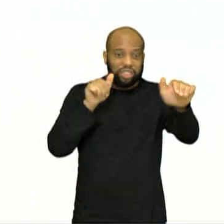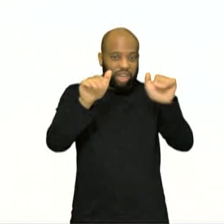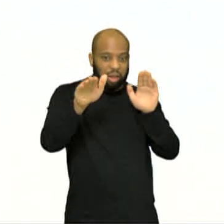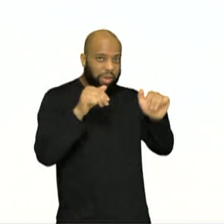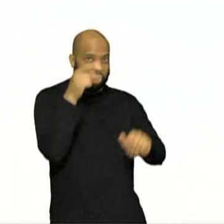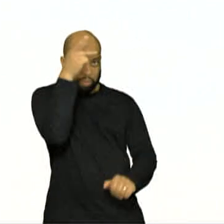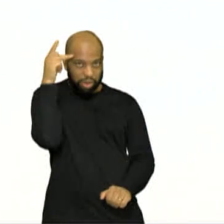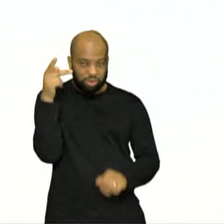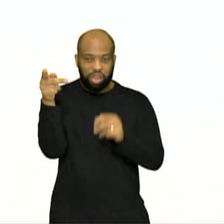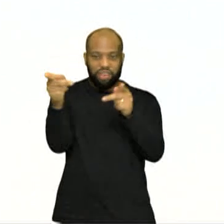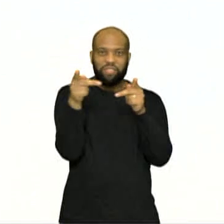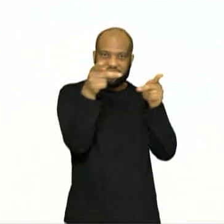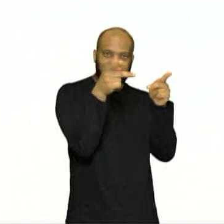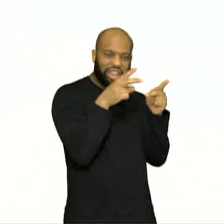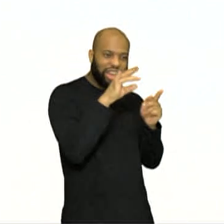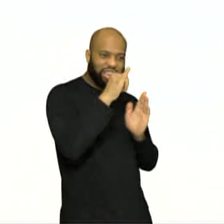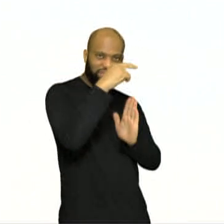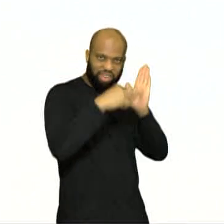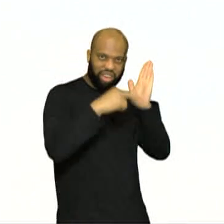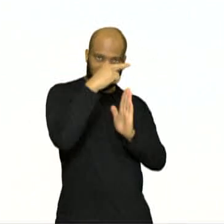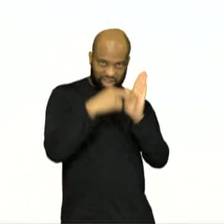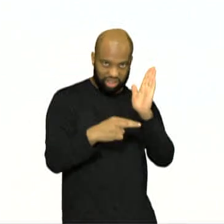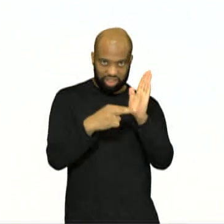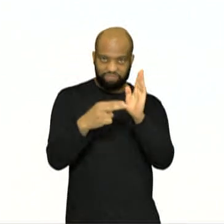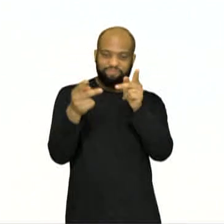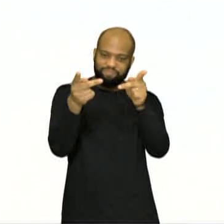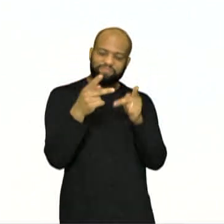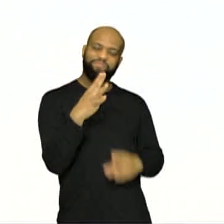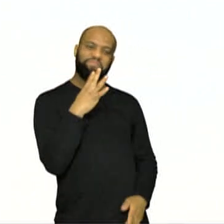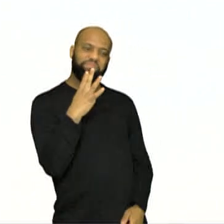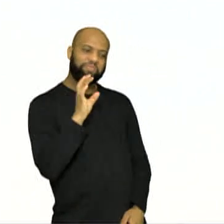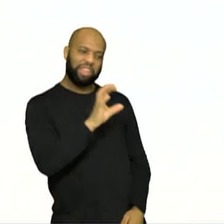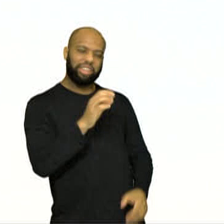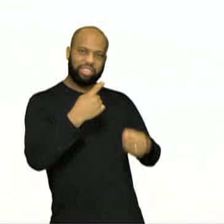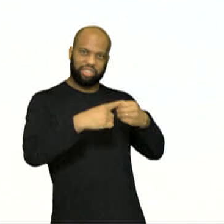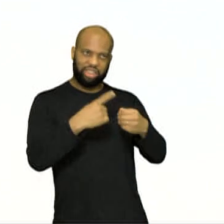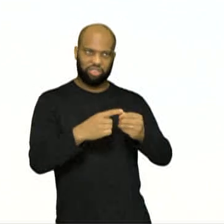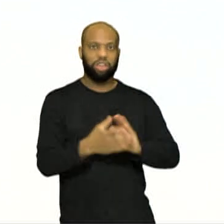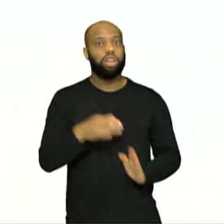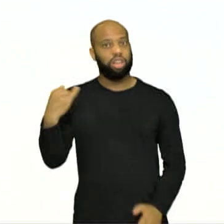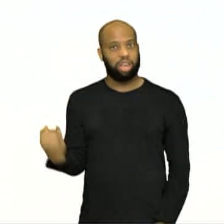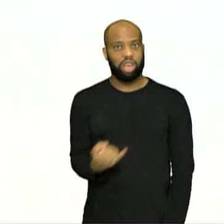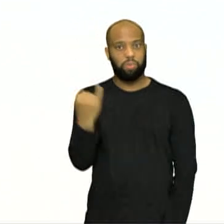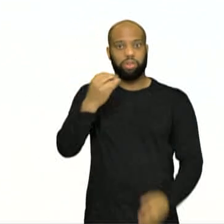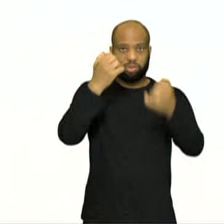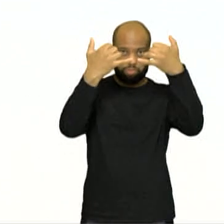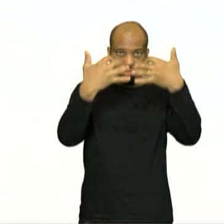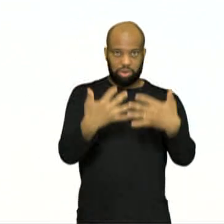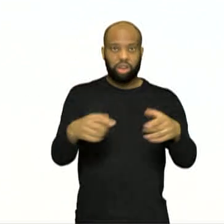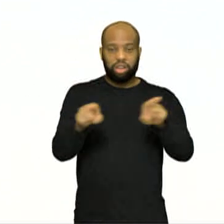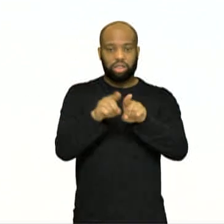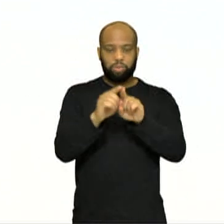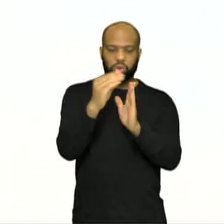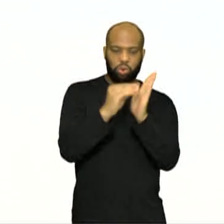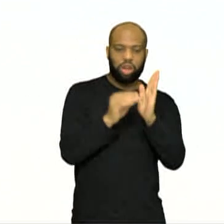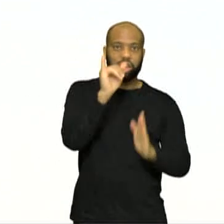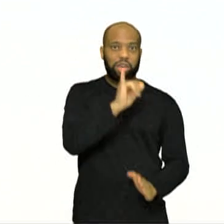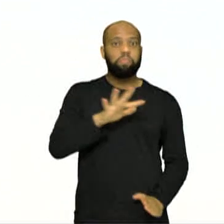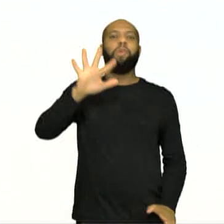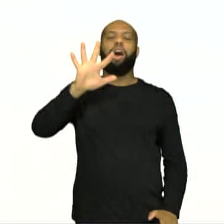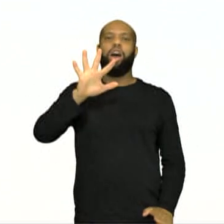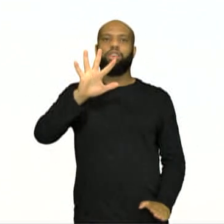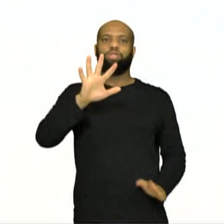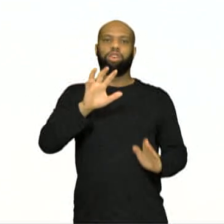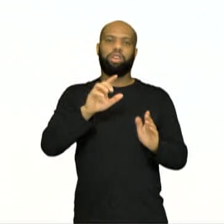convencer as pessoas que vão ler o seu folder a irem visitar a cidade. Não se esqueça de desenhar ou colocar imagens do local